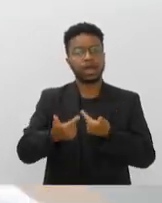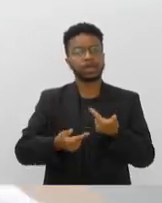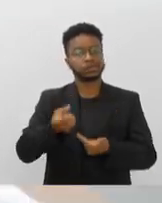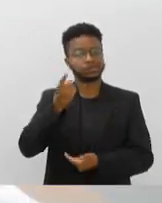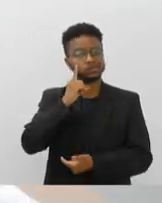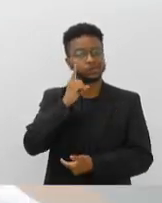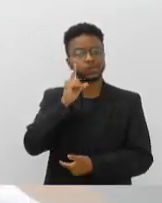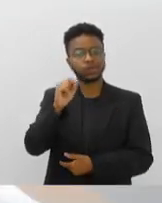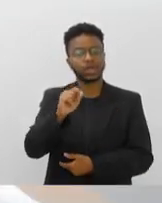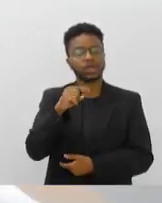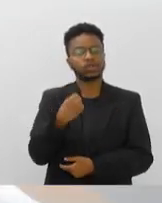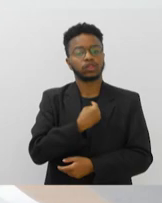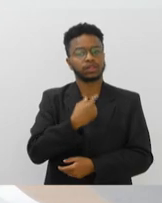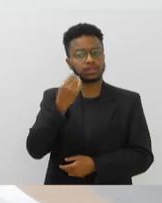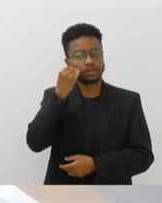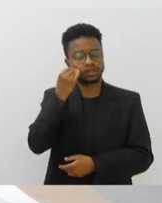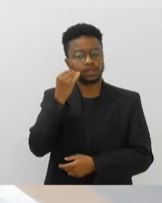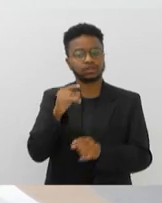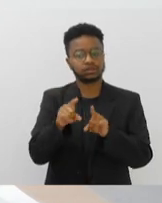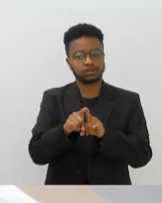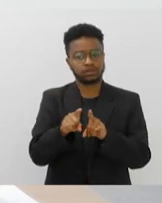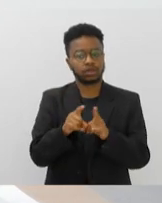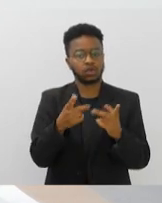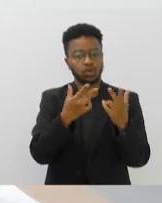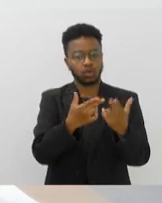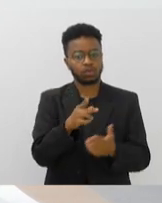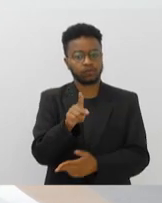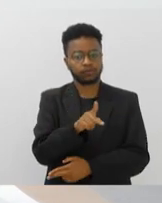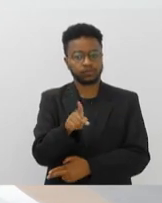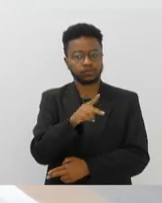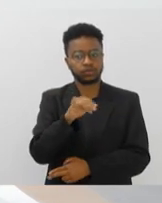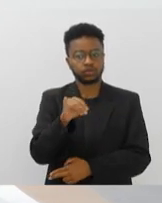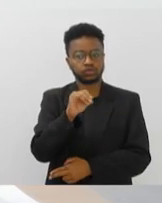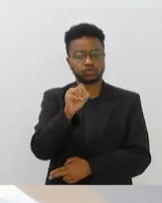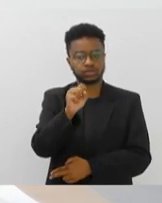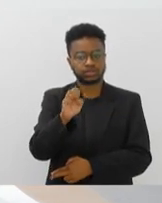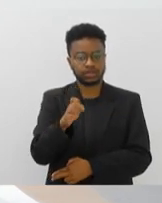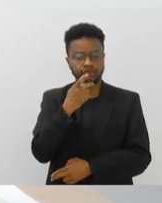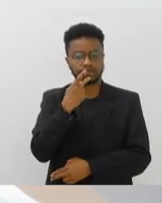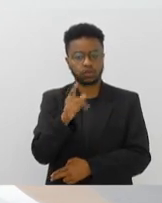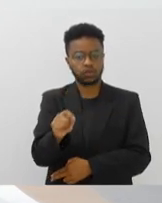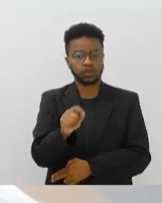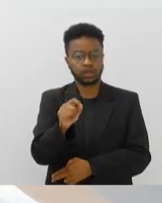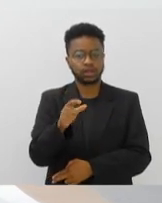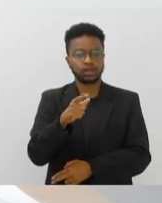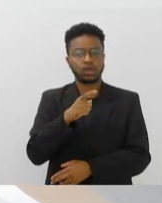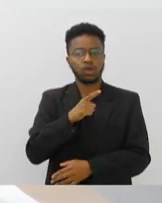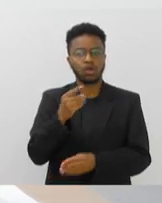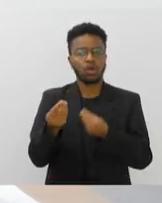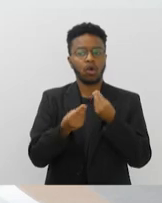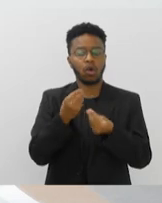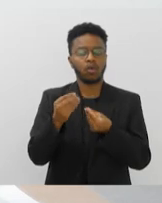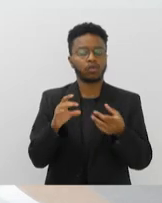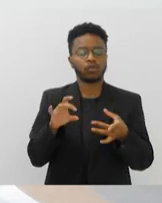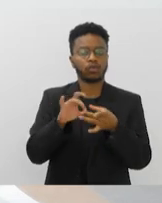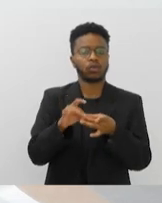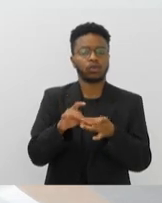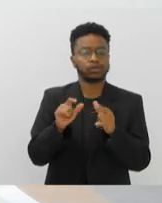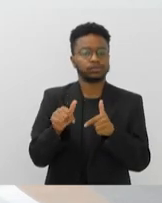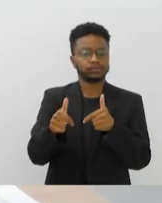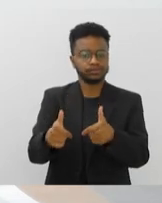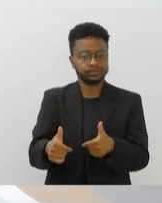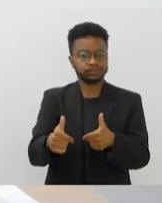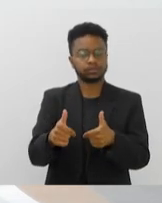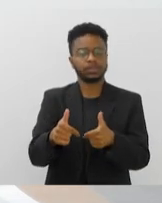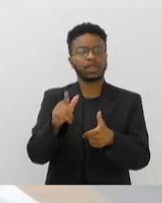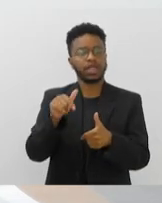porque a questão também isso o professor José Ricardo da Cunha falava a integração operacional dos órgão sistemas de garantia de direitos é uma questão de